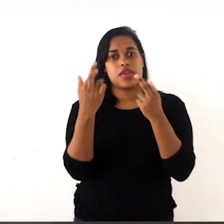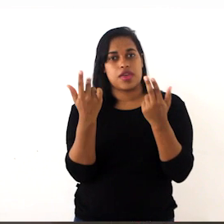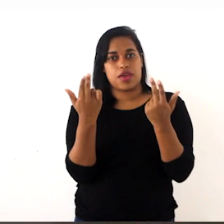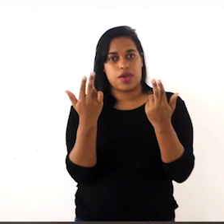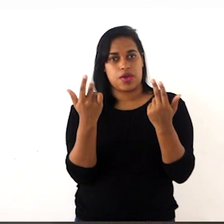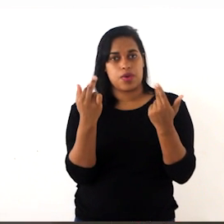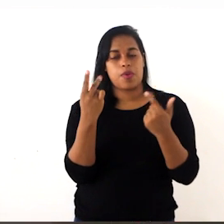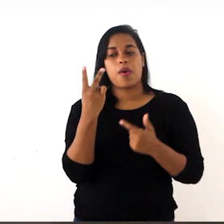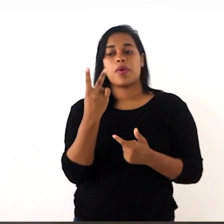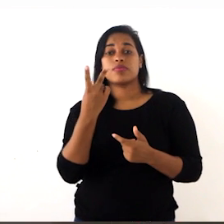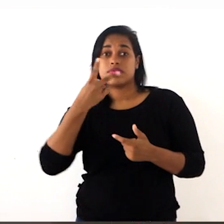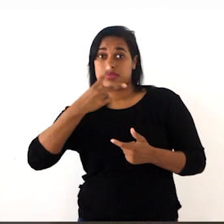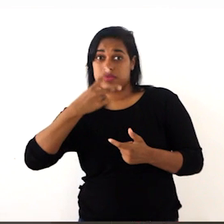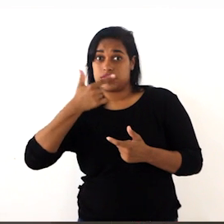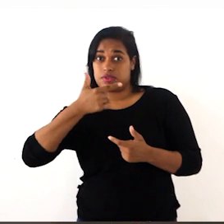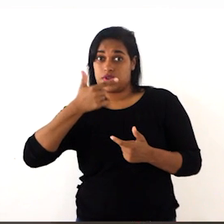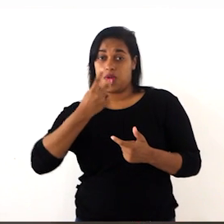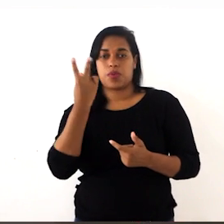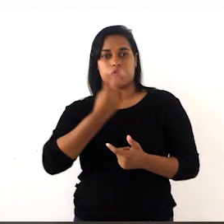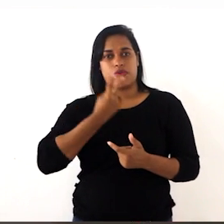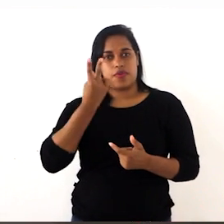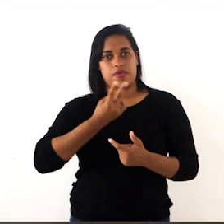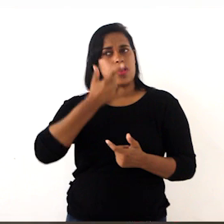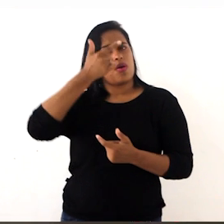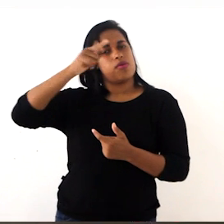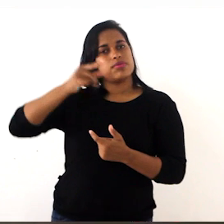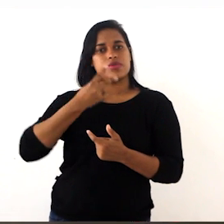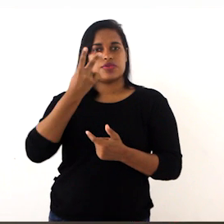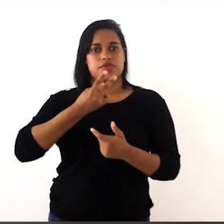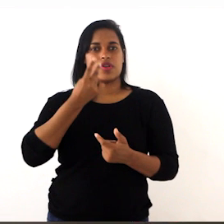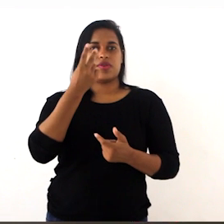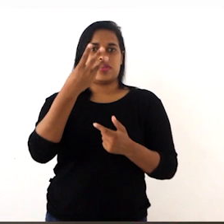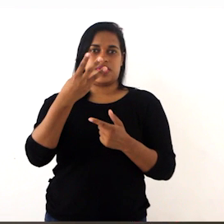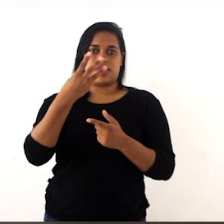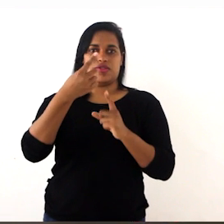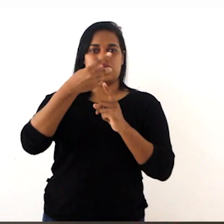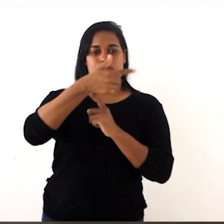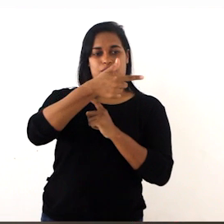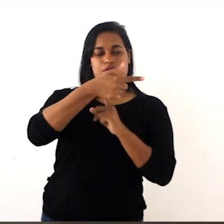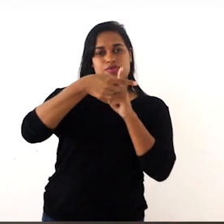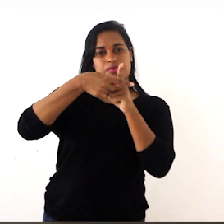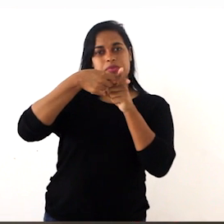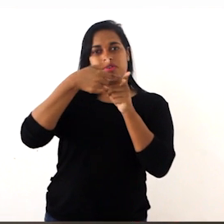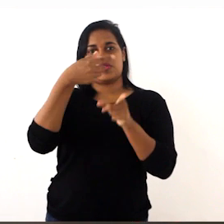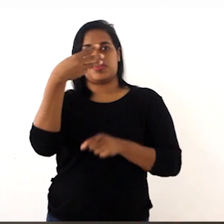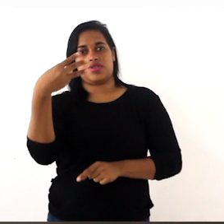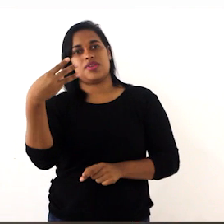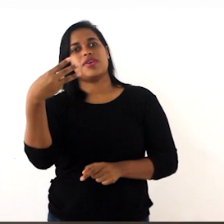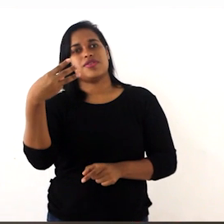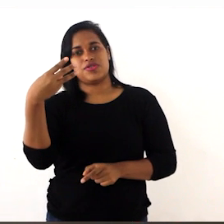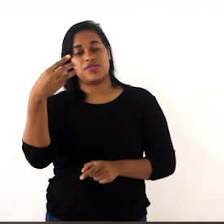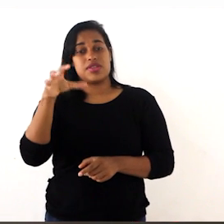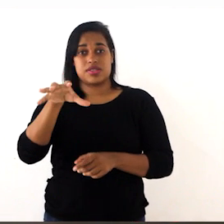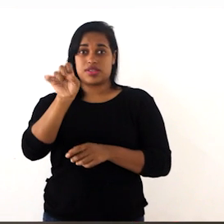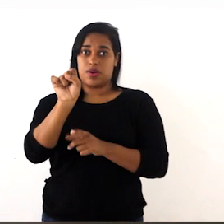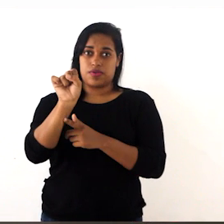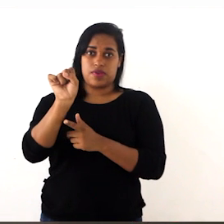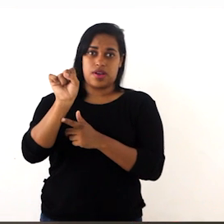igual ao segundo valor. Vamos colocar aqui um outro valor, né? 3, 2 mais 3. Vamos